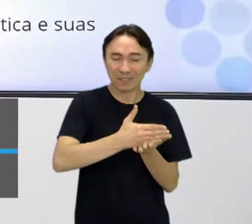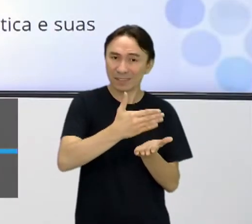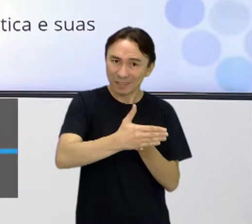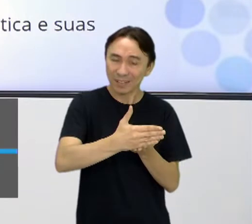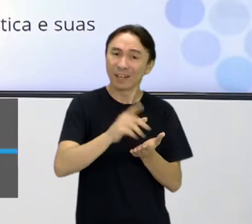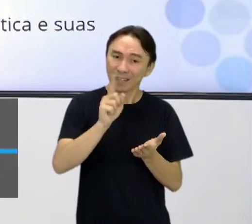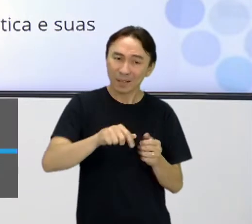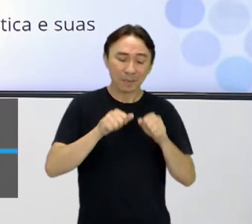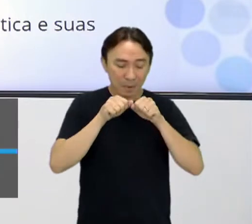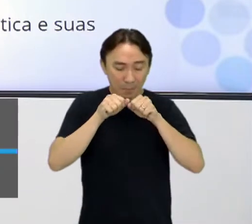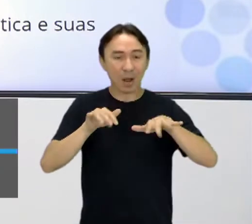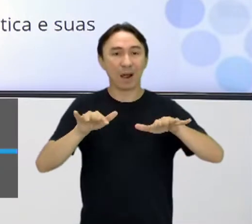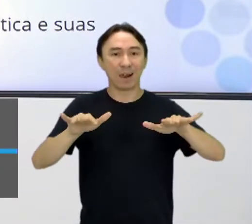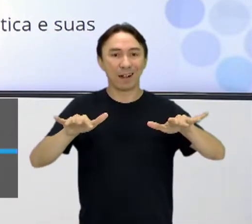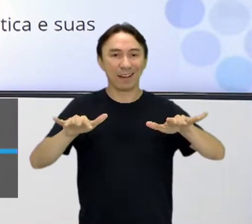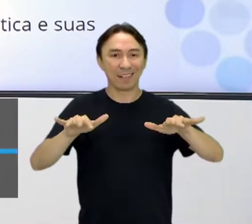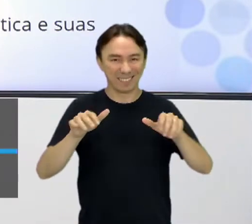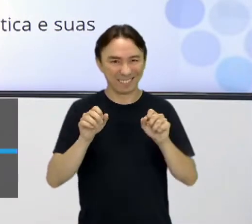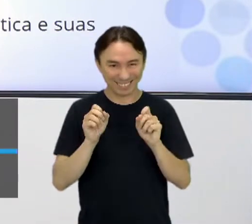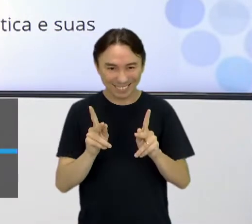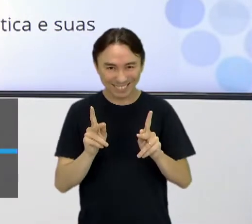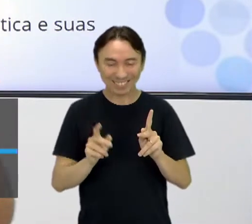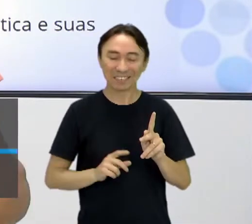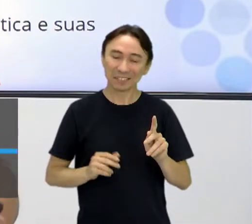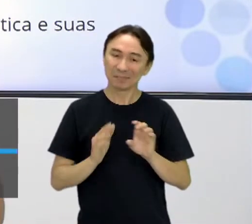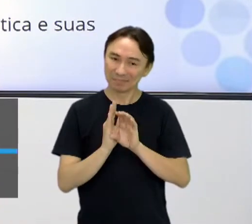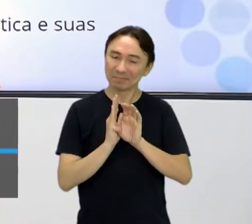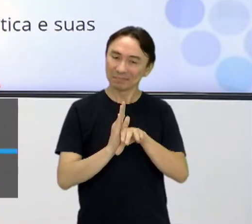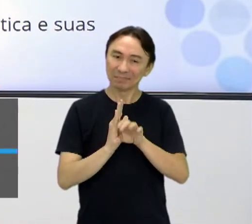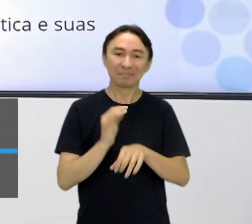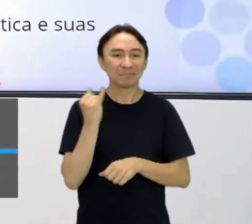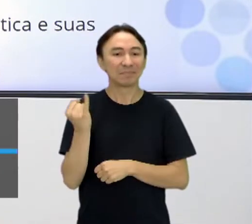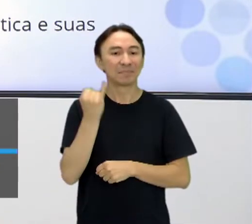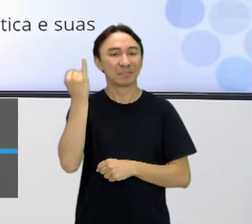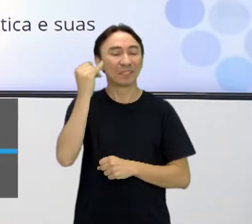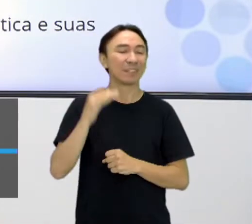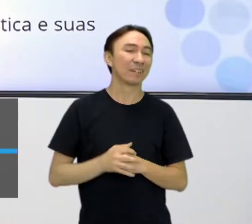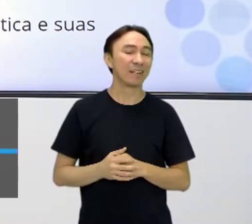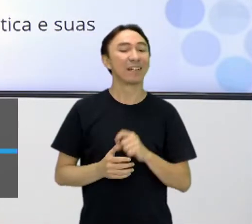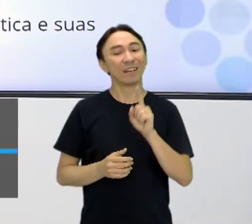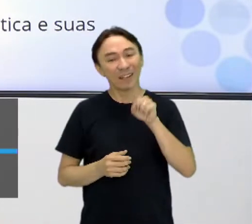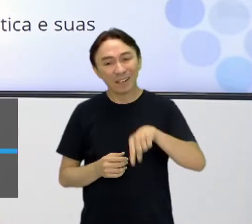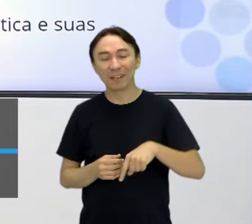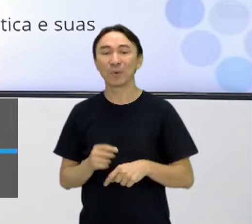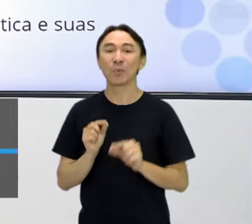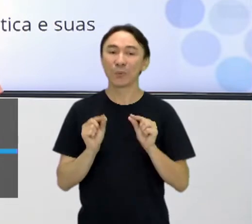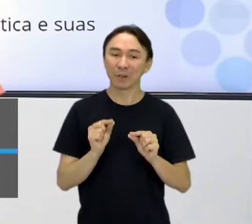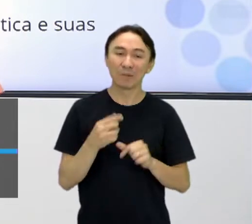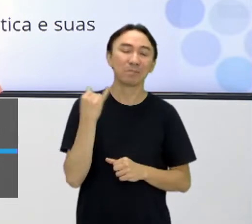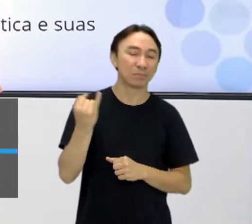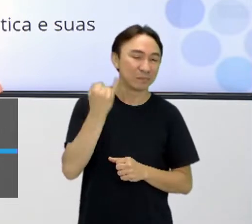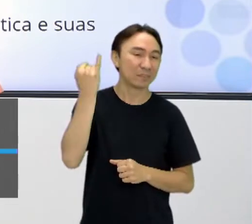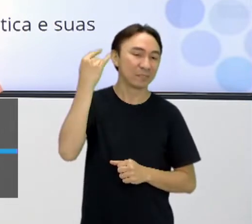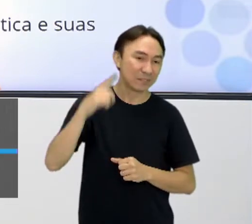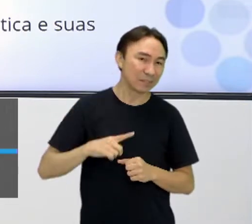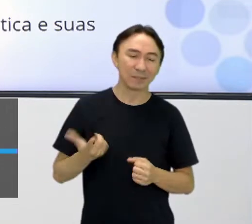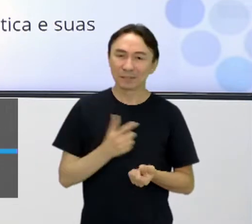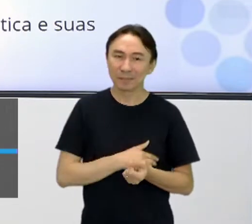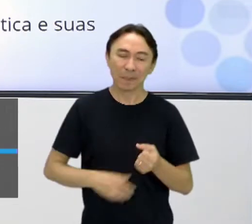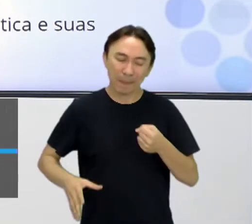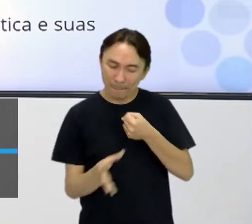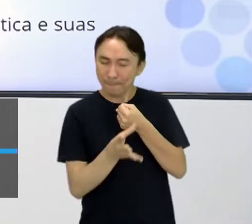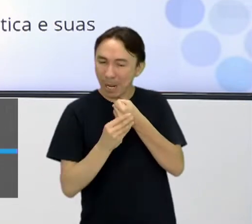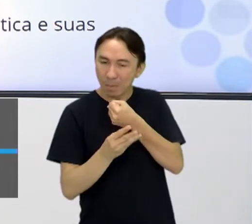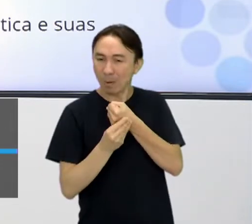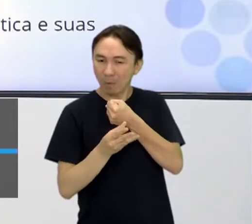você distribui. Então, conceito muito importante. E faz tudo isso em relação a quê? A conhecimento, que é muito importante aí para